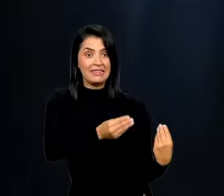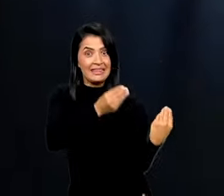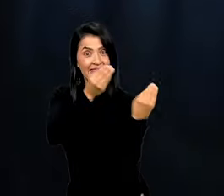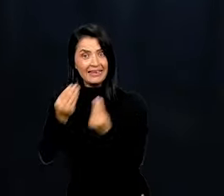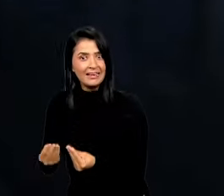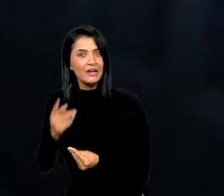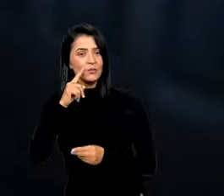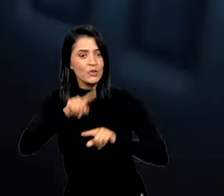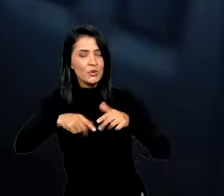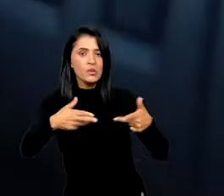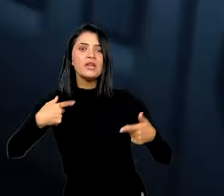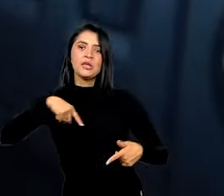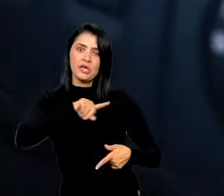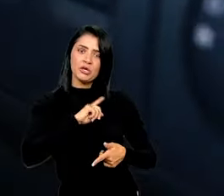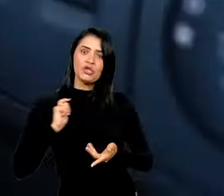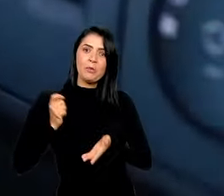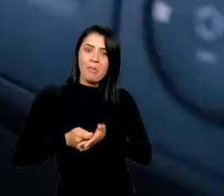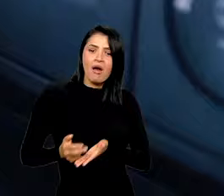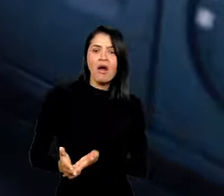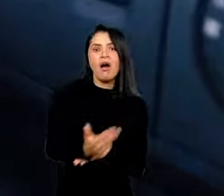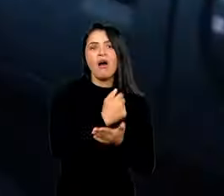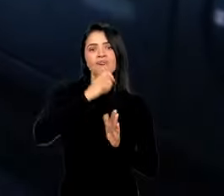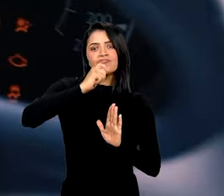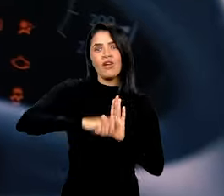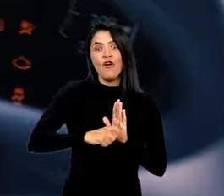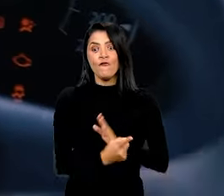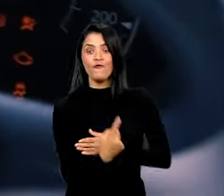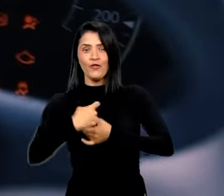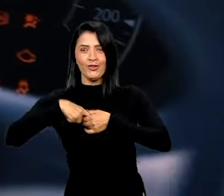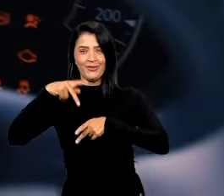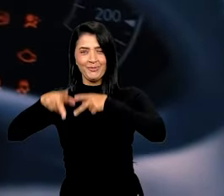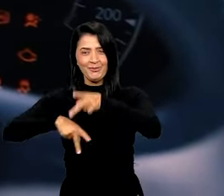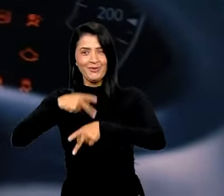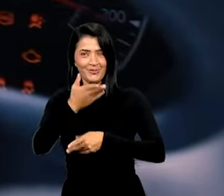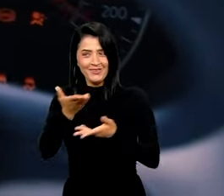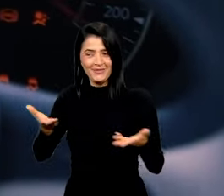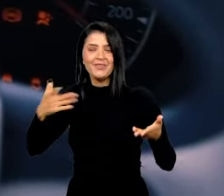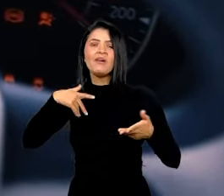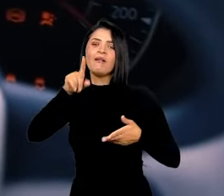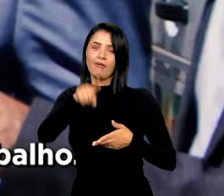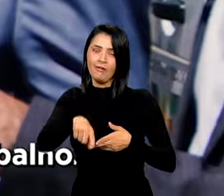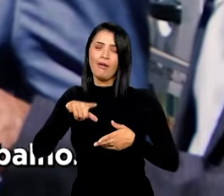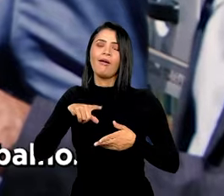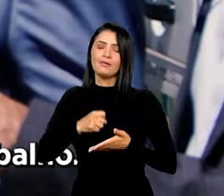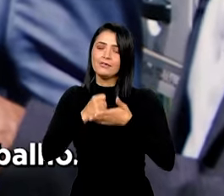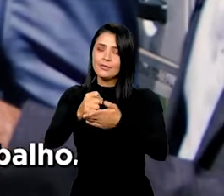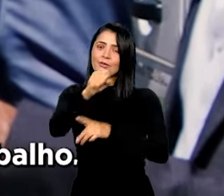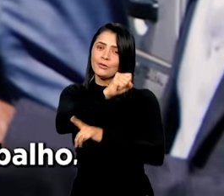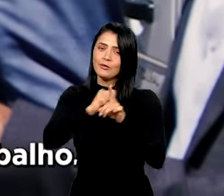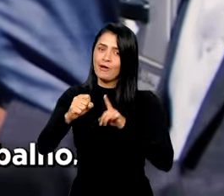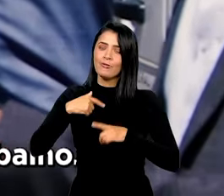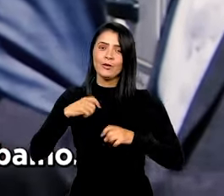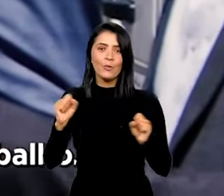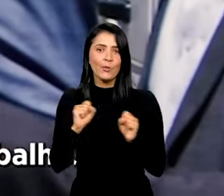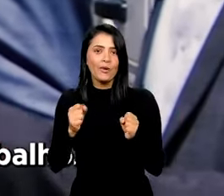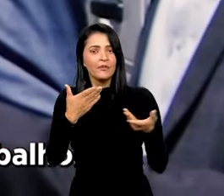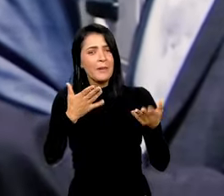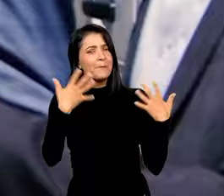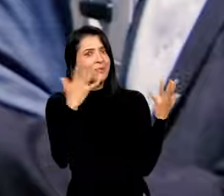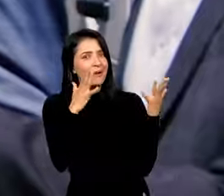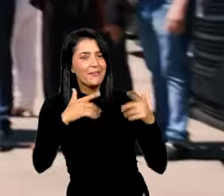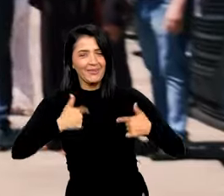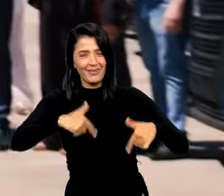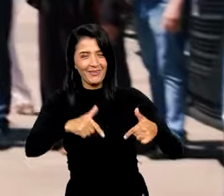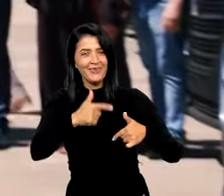municípios os recursos que a gente paga em tributo, voltando para o povo. E nessa pasta, que é assistência social, eu tenho um carinho especial e parabéns pelo